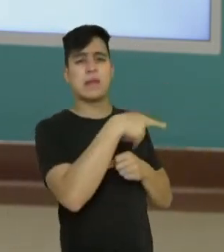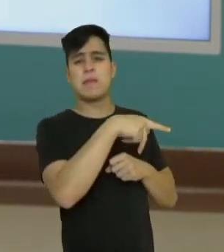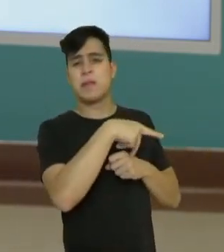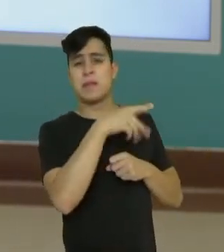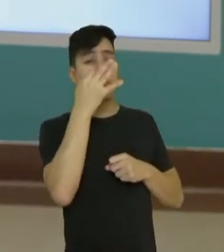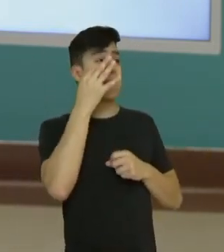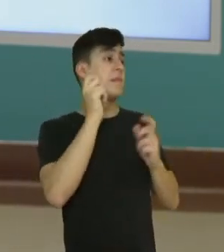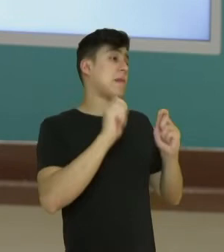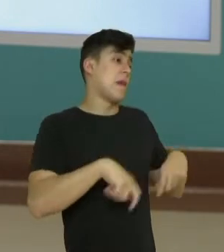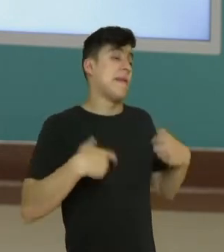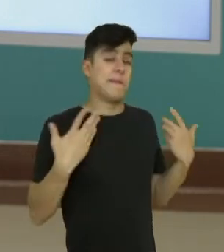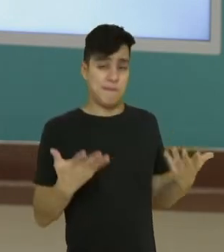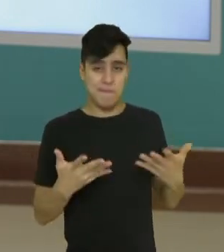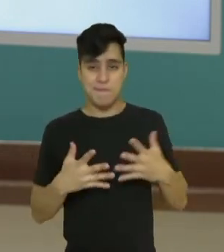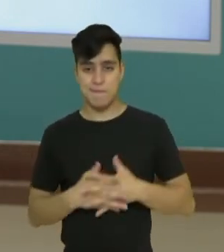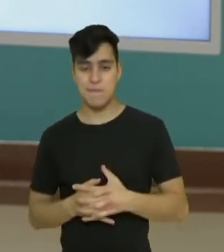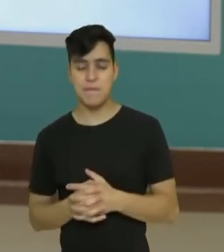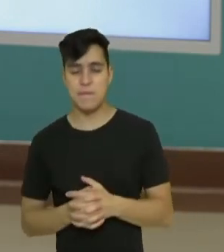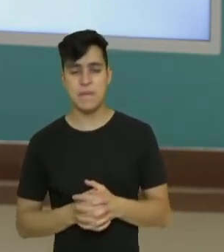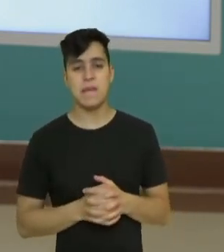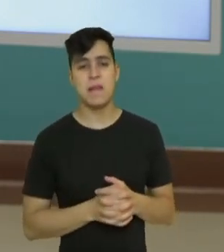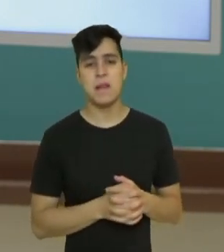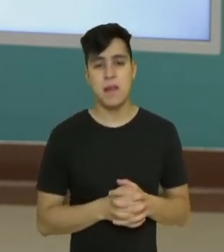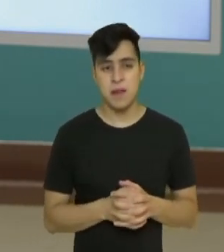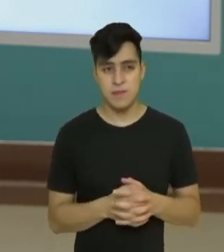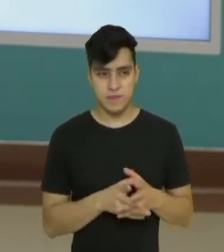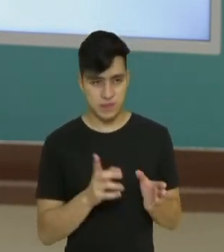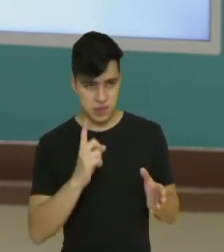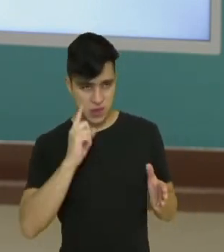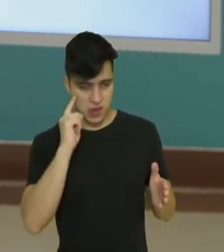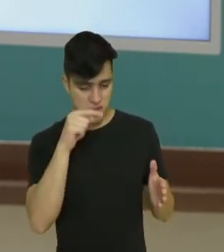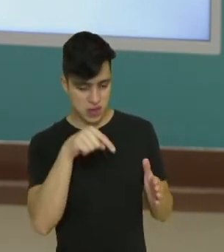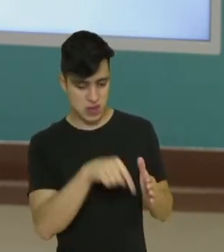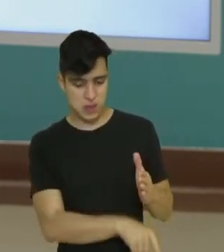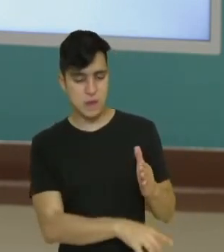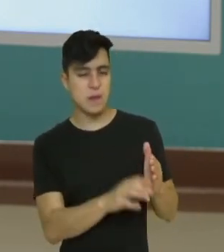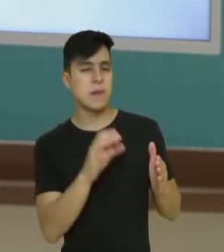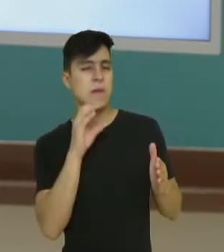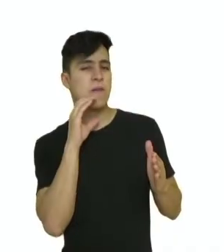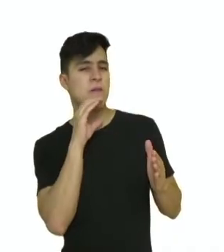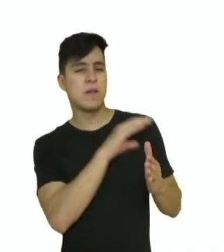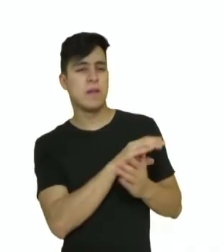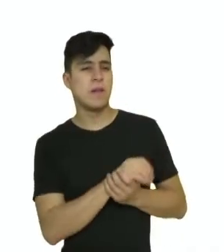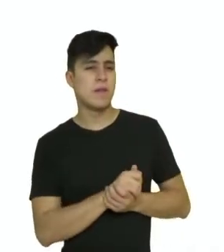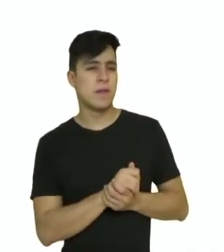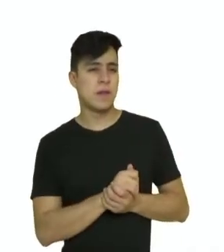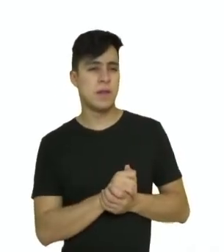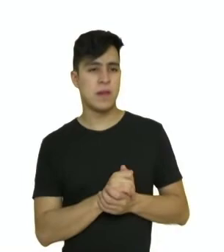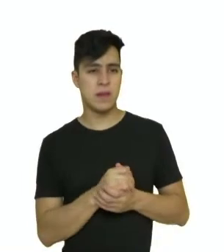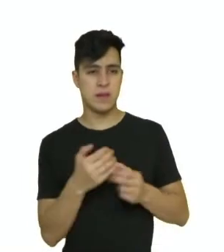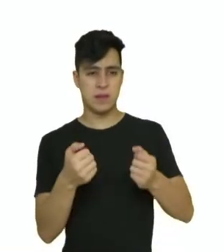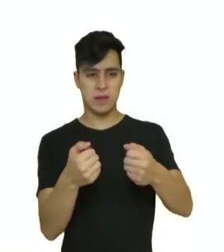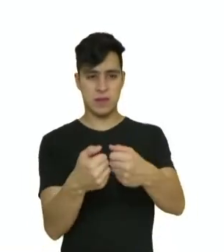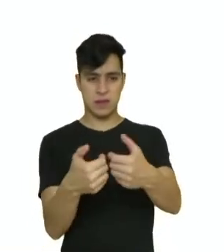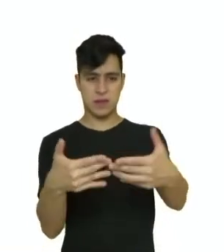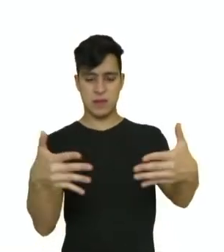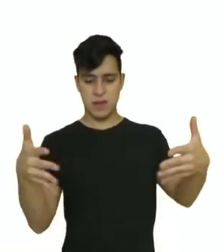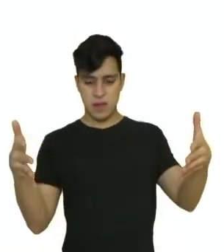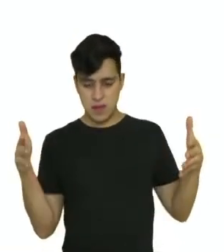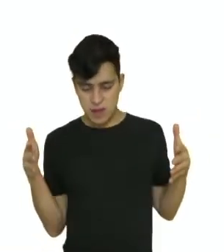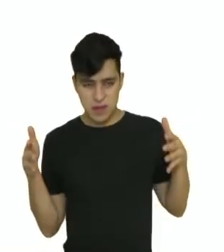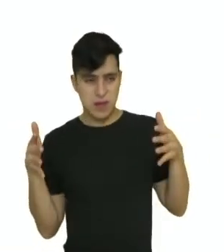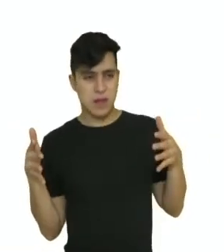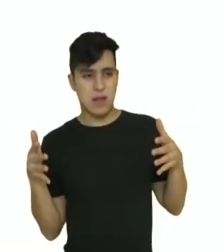ter visto. Então a gente está falando que o interior do planeta é muito quente. Então nós temos uma região